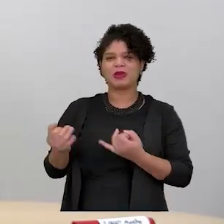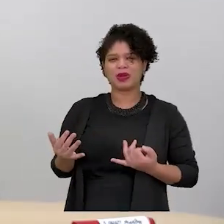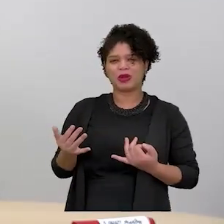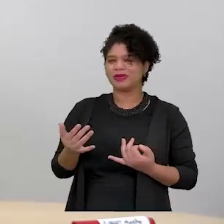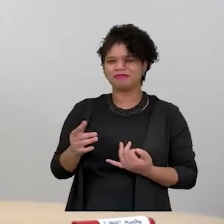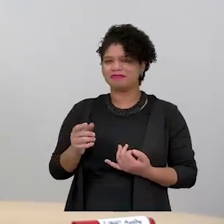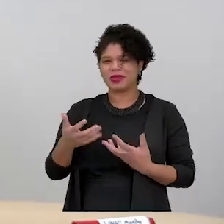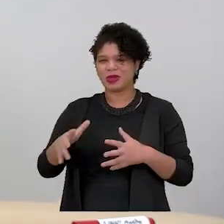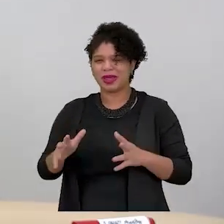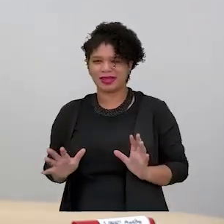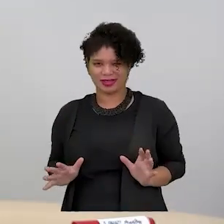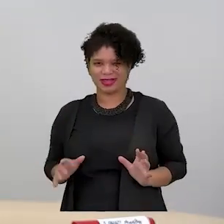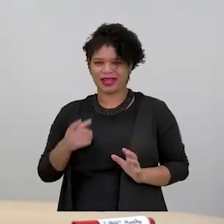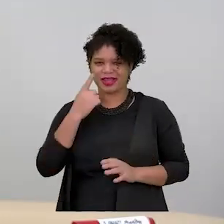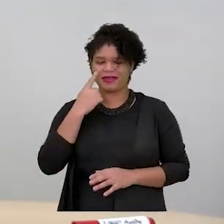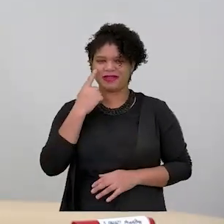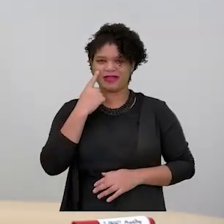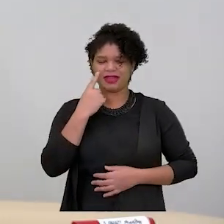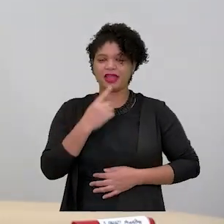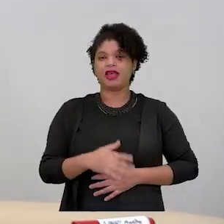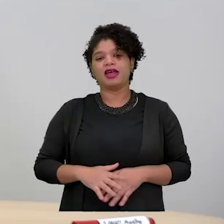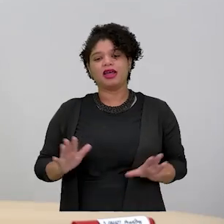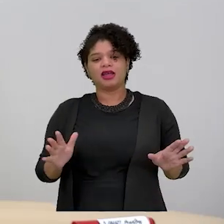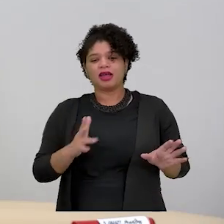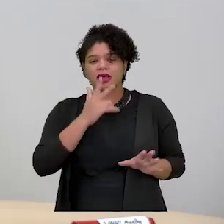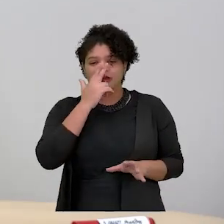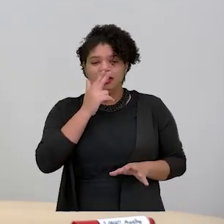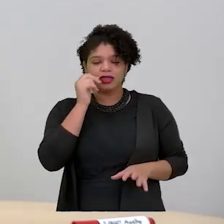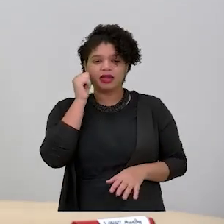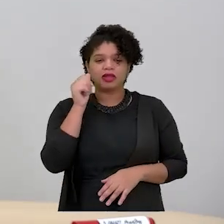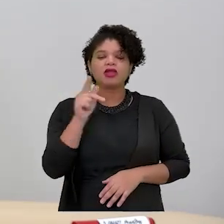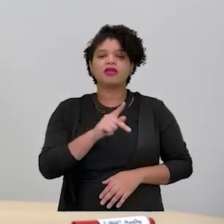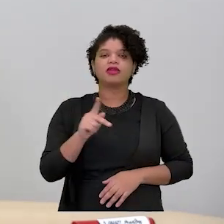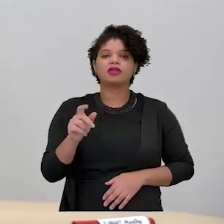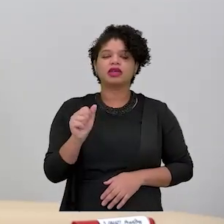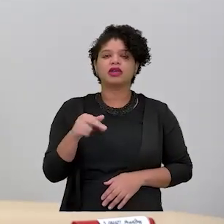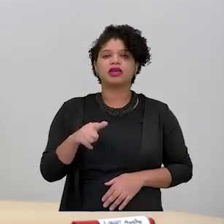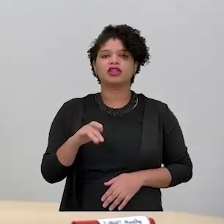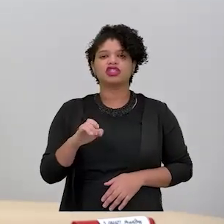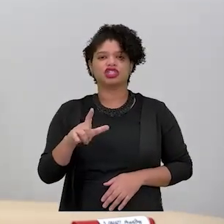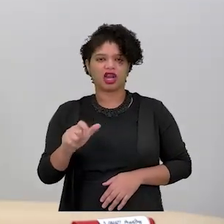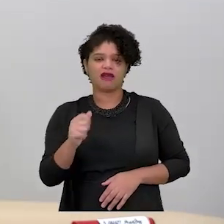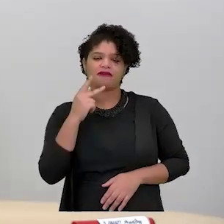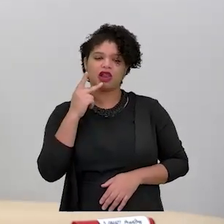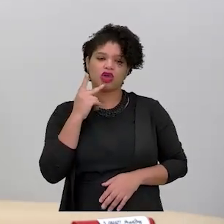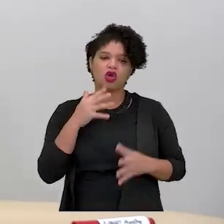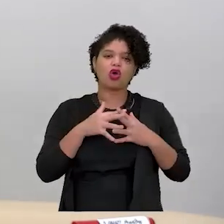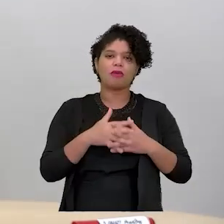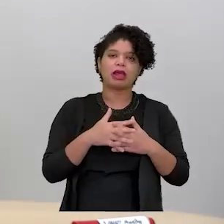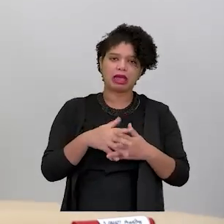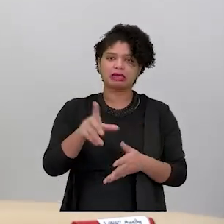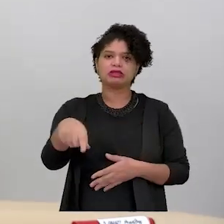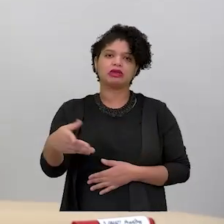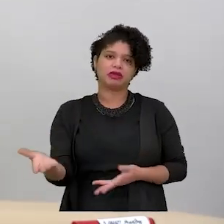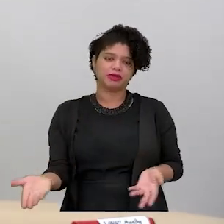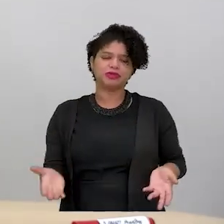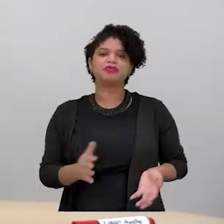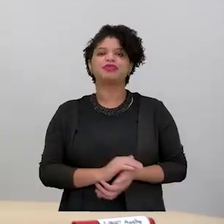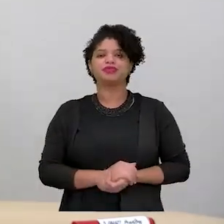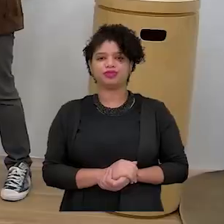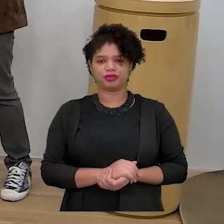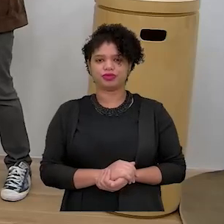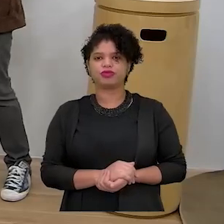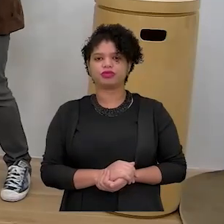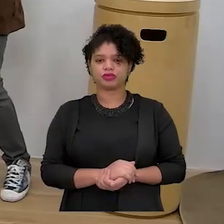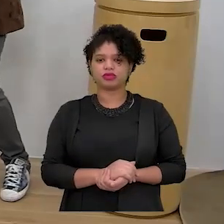tá vendo? Então, eu acho... Ó, a professora Ângela disse, é um pouquinho complicado, né? E foi